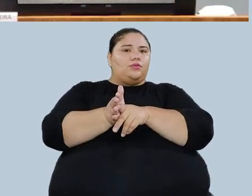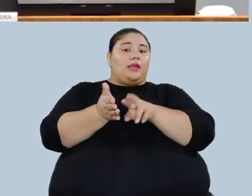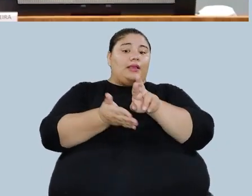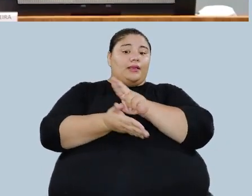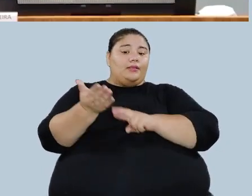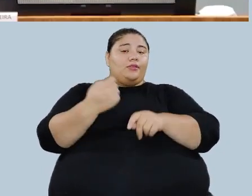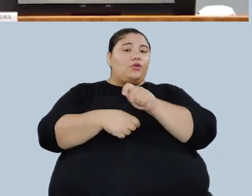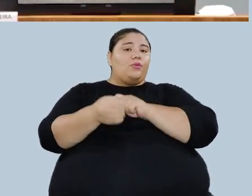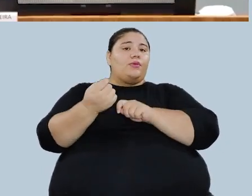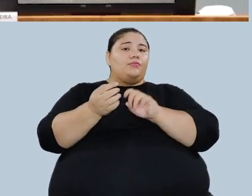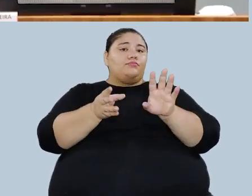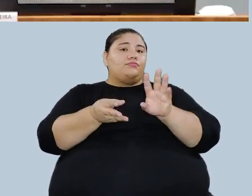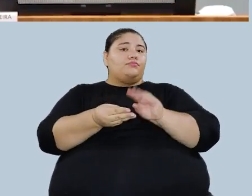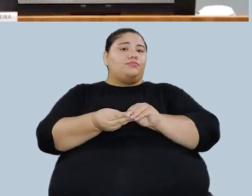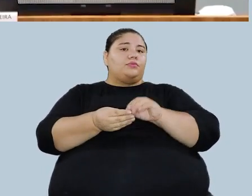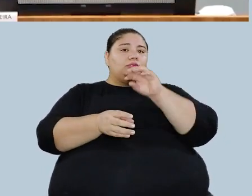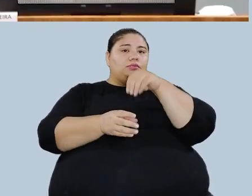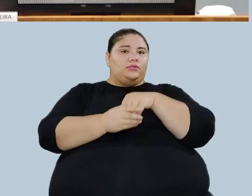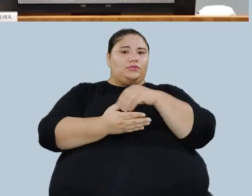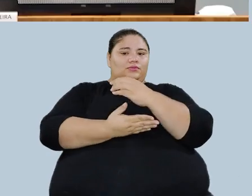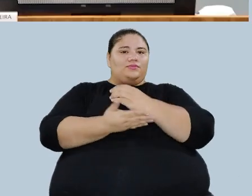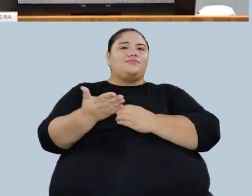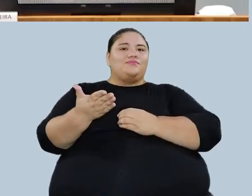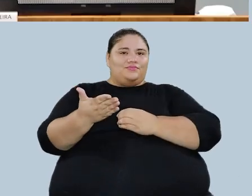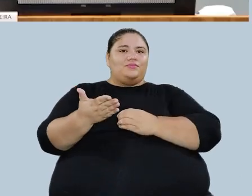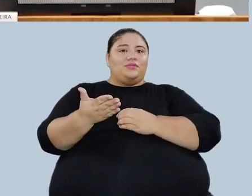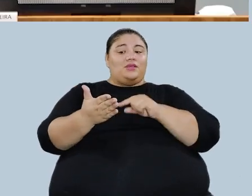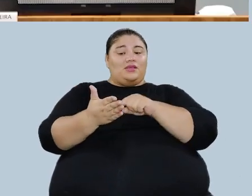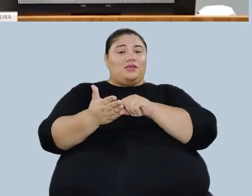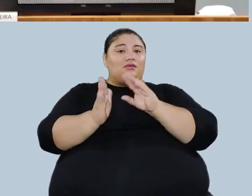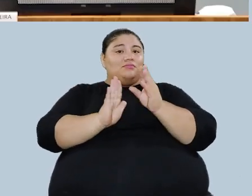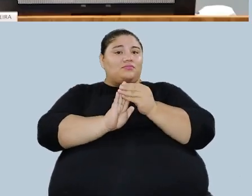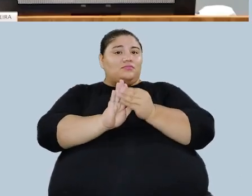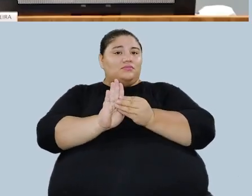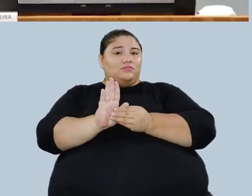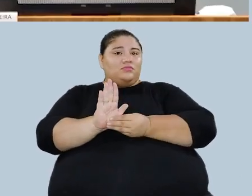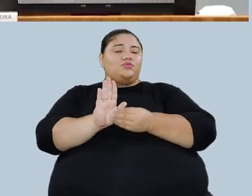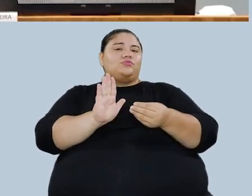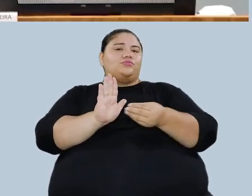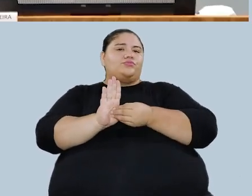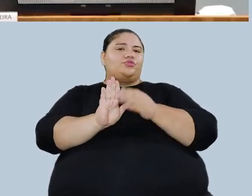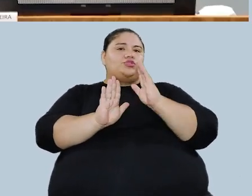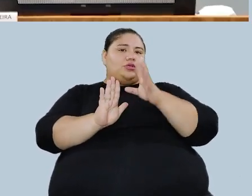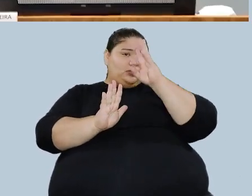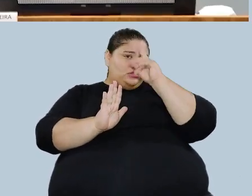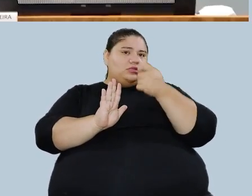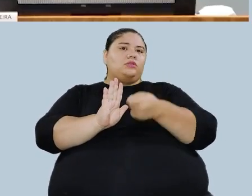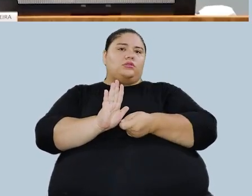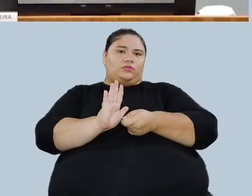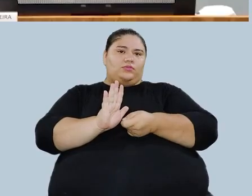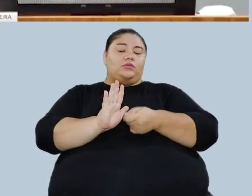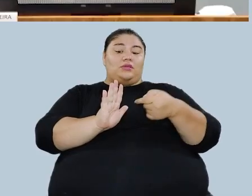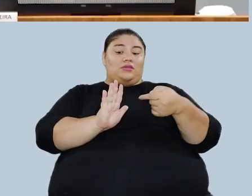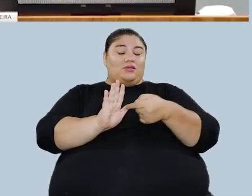operações com as deduções previstas no capítulo. Então, as deduções, elas já estão previamente determinadas. Elas